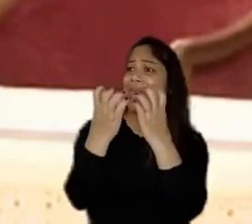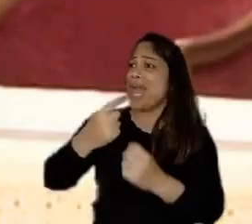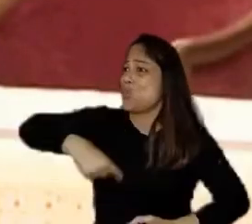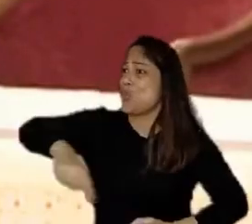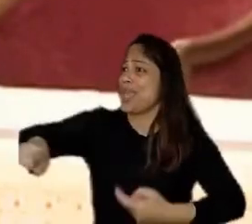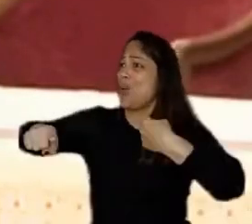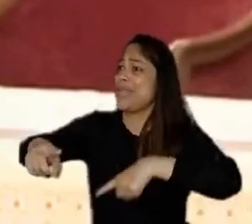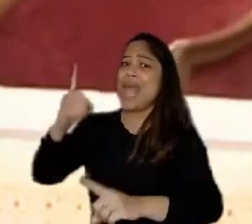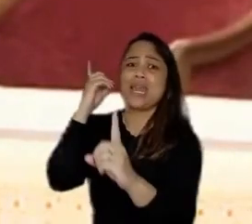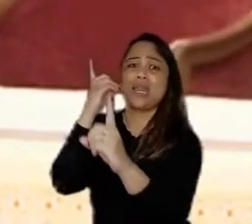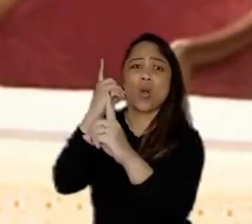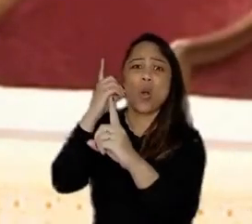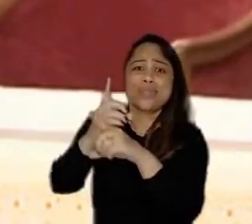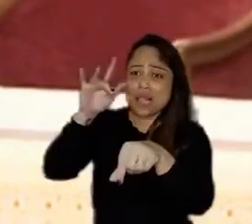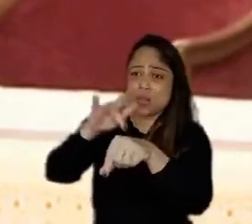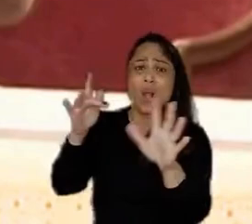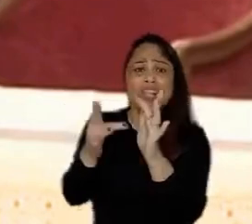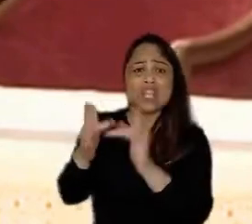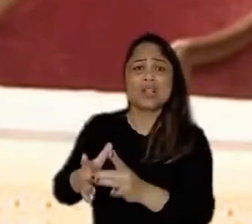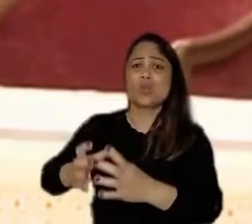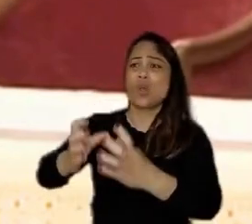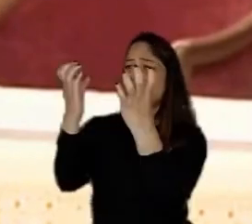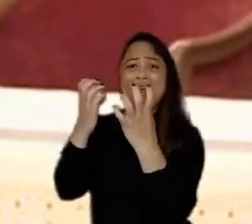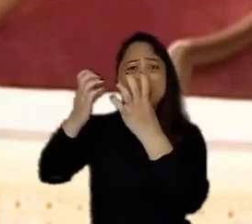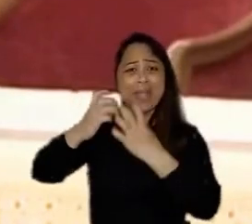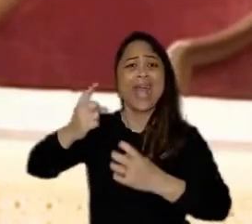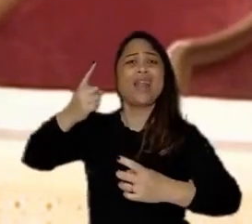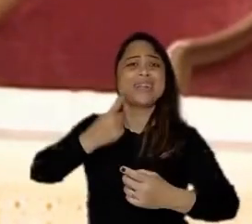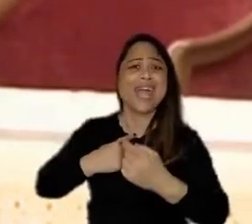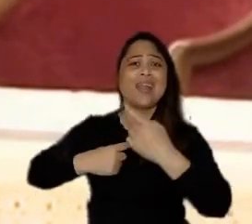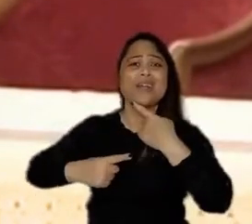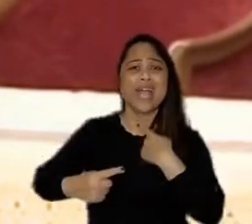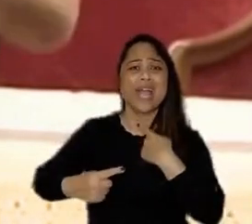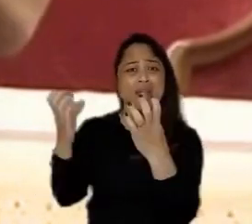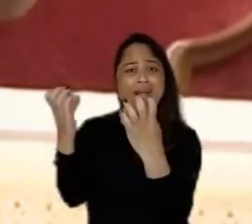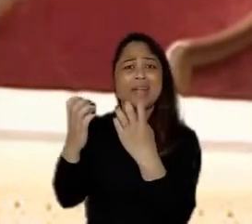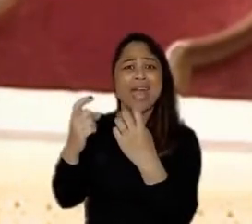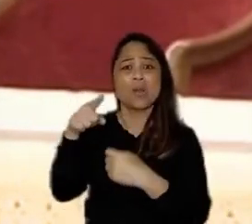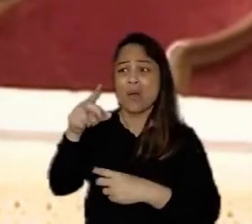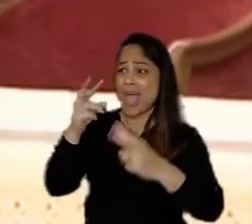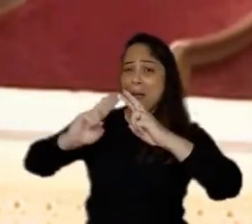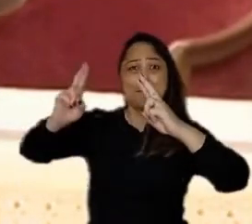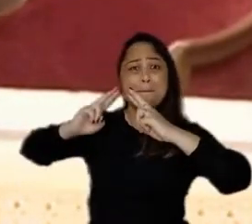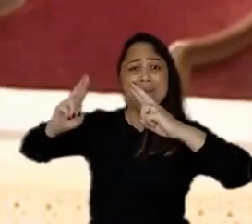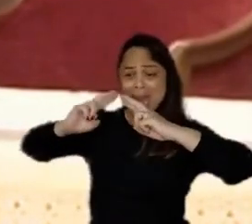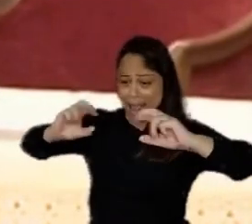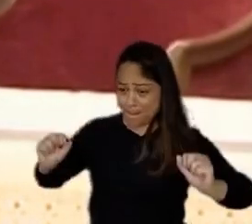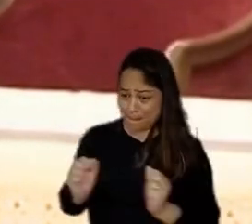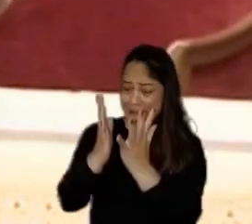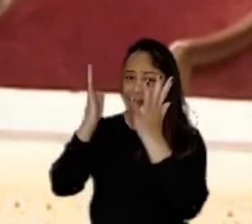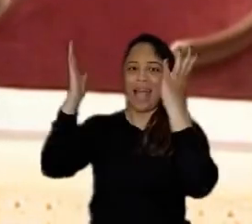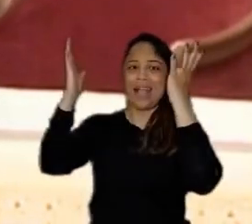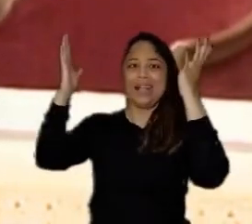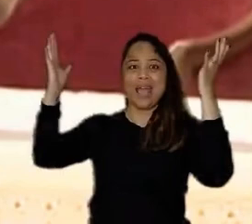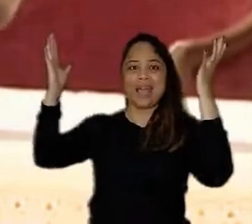eu quero, e eu quero, e eu quero. E a sua esperança vai gerar milagre.